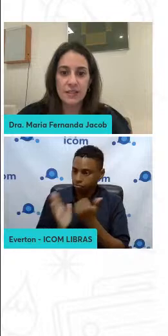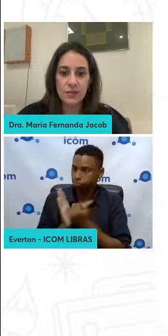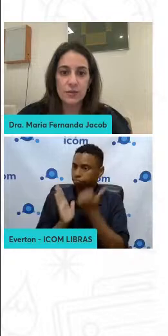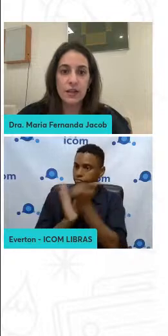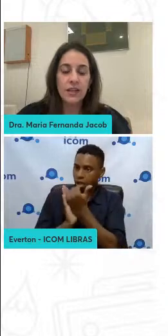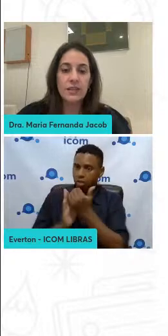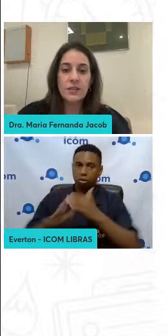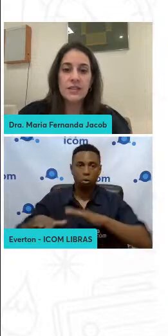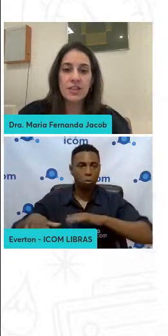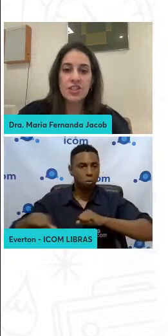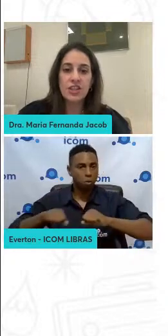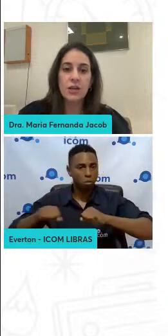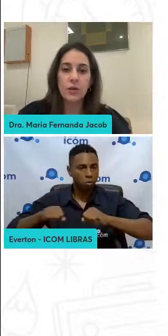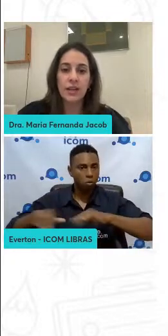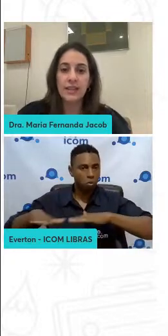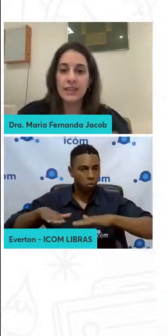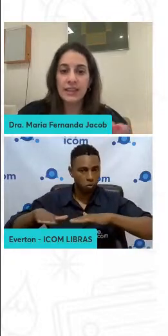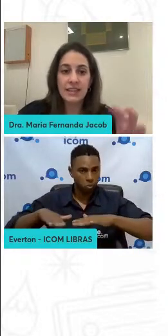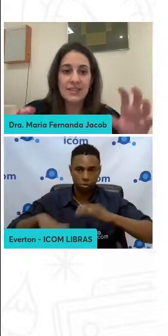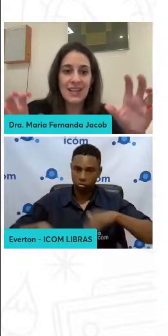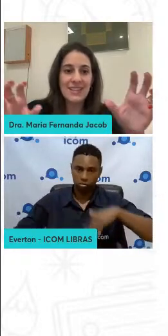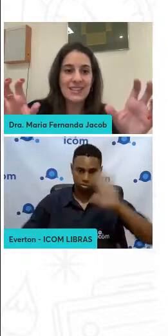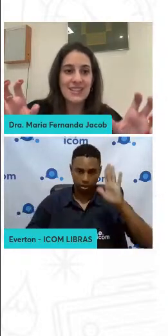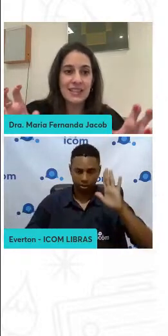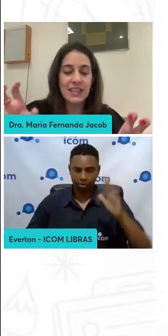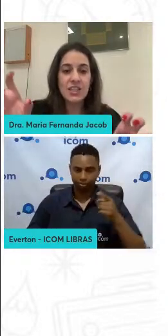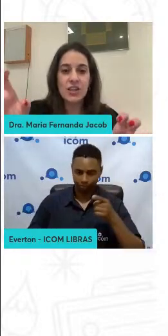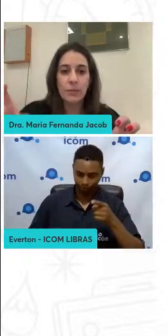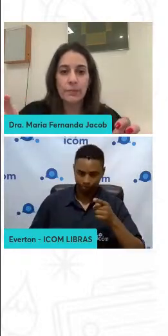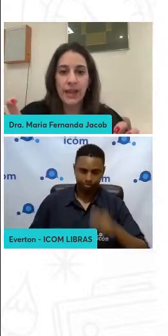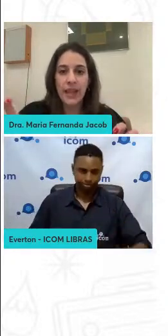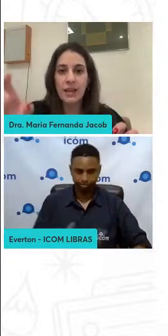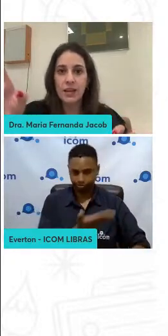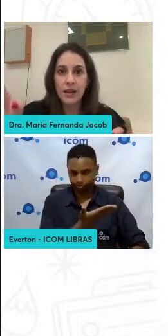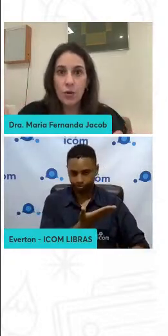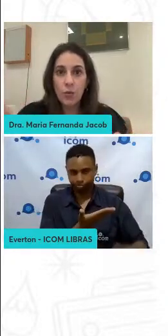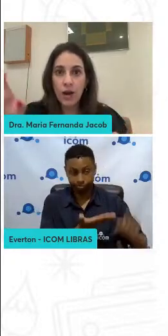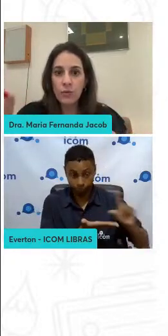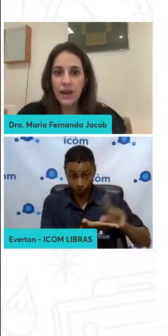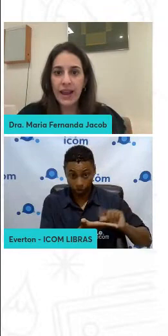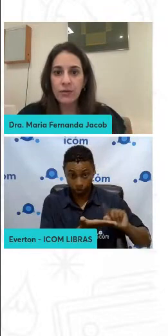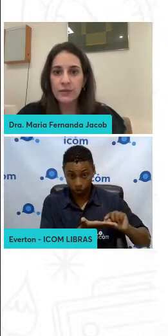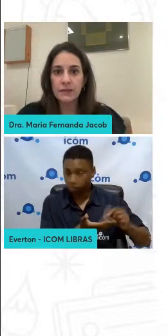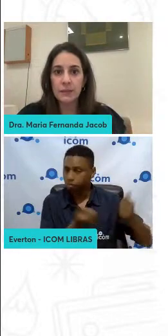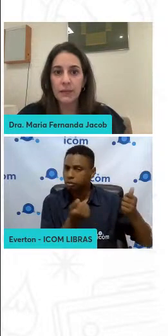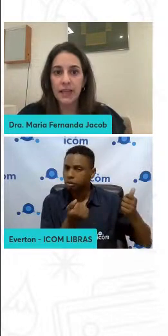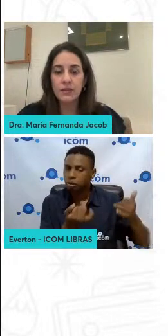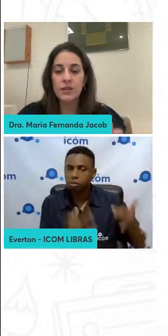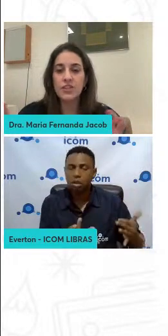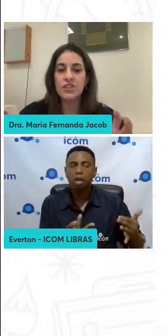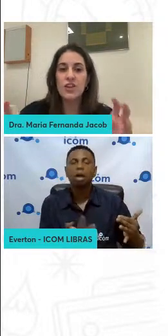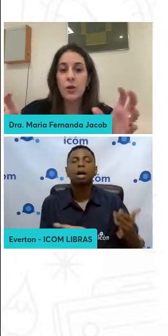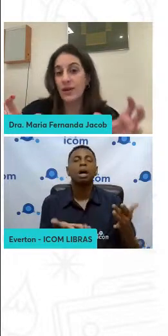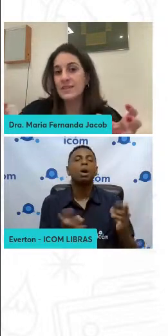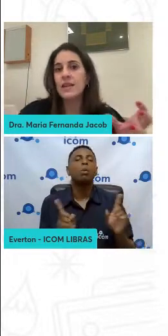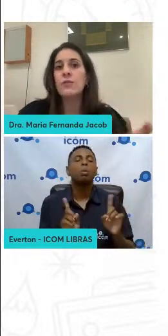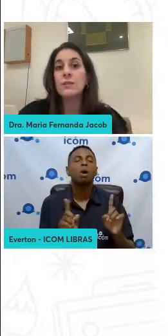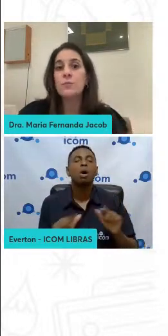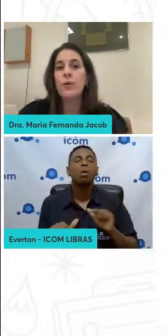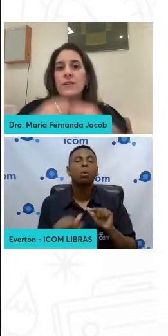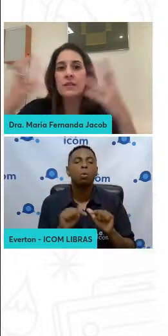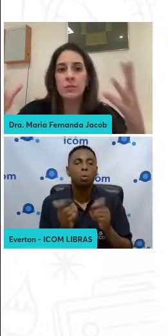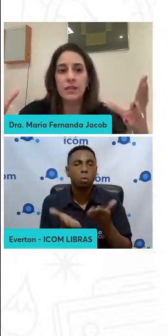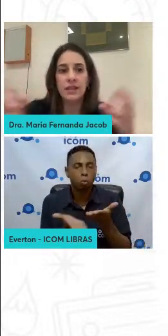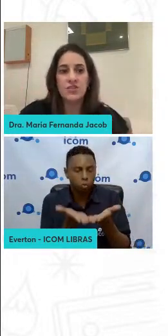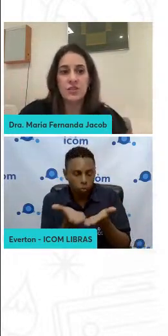de exercícios. Então, esse artigo, olha aqui, ele destrincha bem qual é o tratamento que quais são